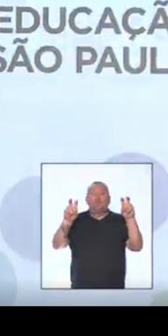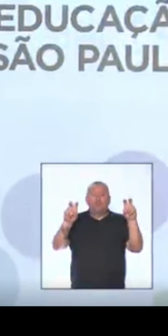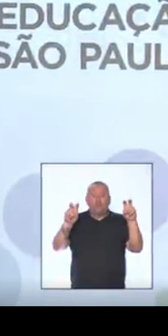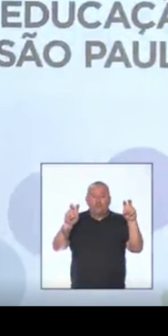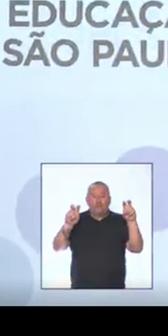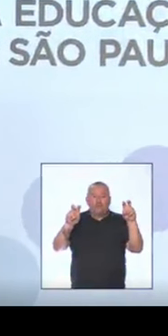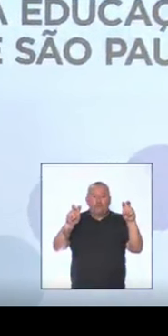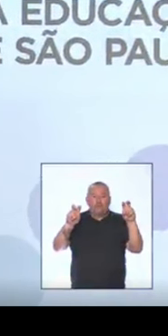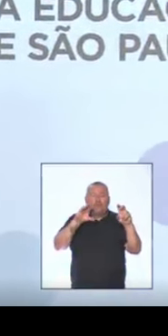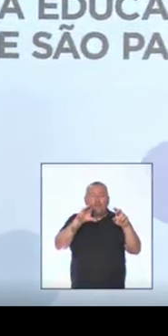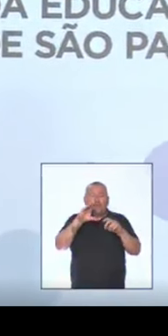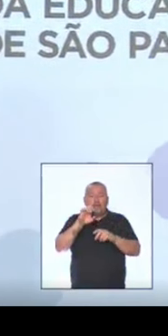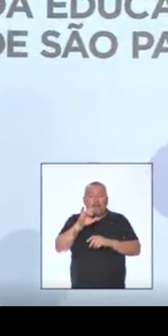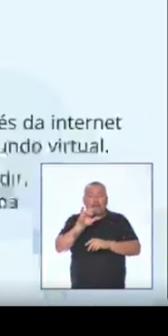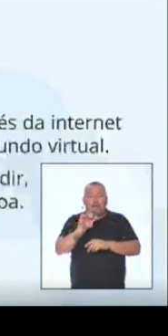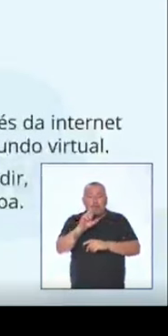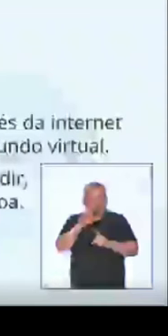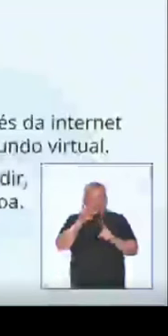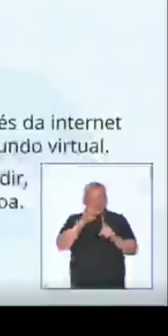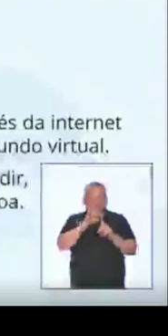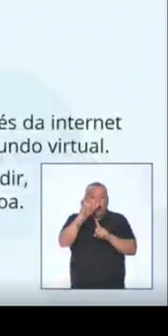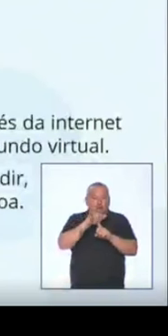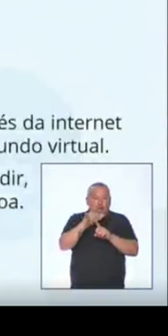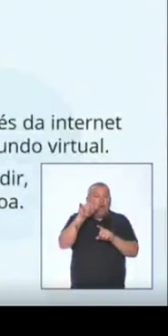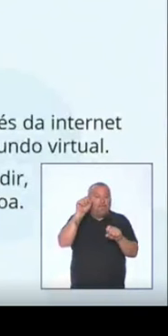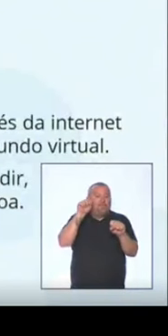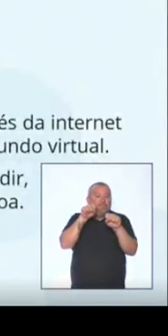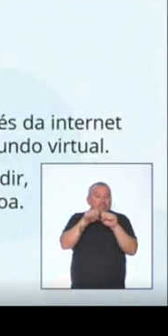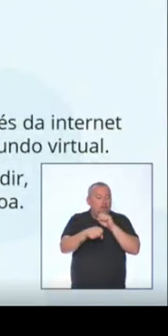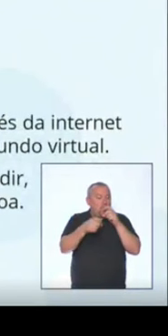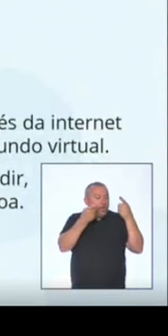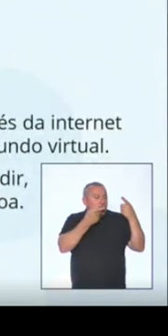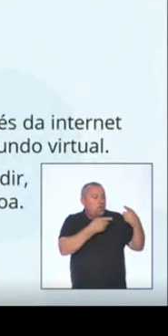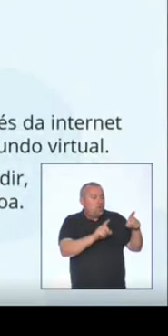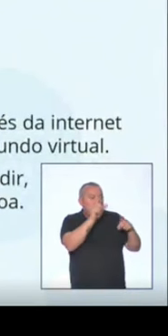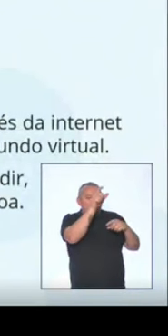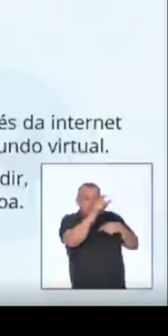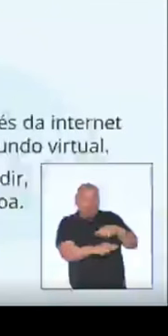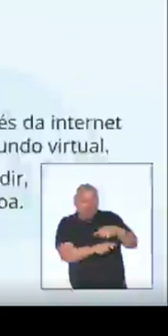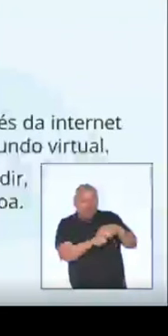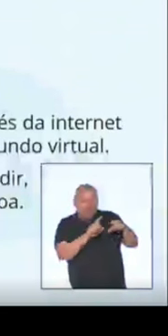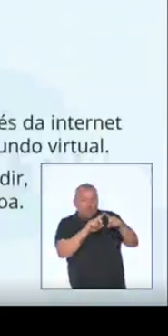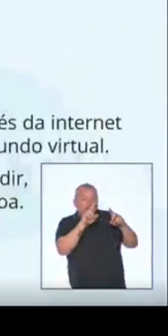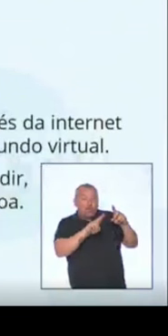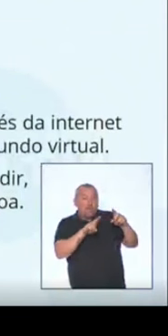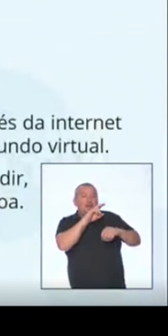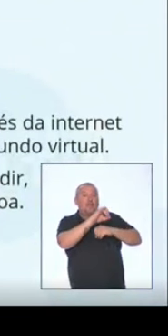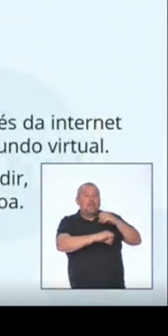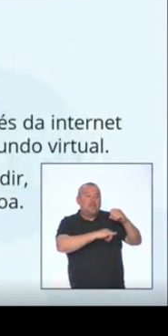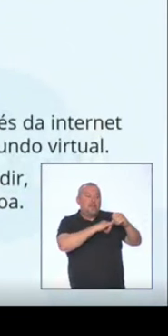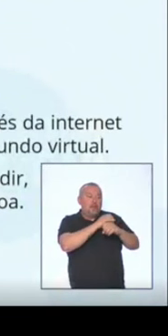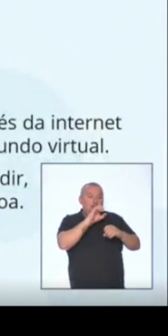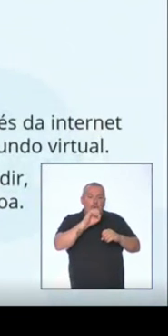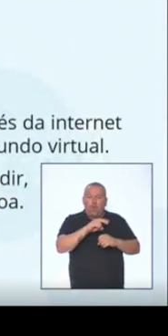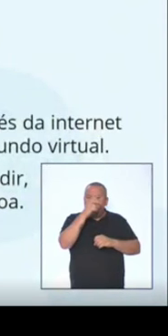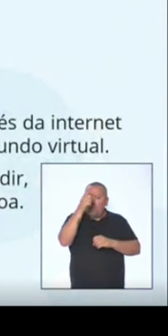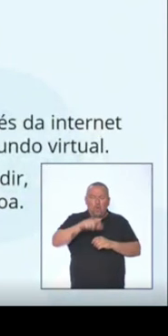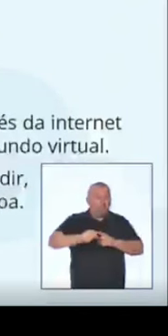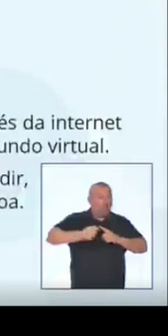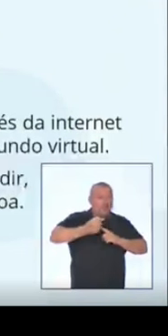O cyberbullying é uma violência praticada contra alguém através da internet ou de outras